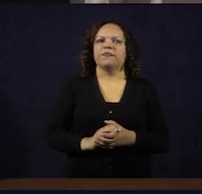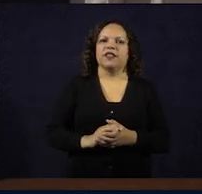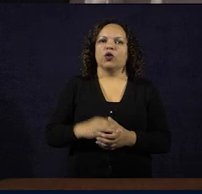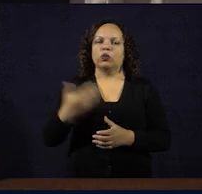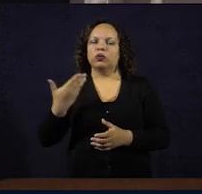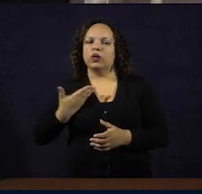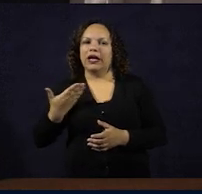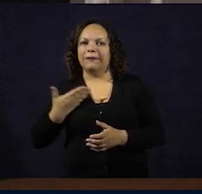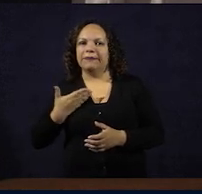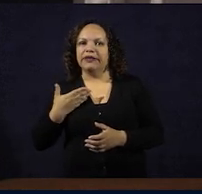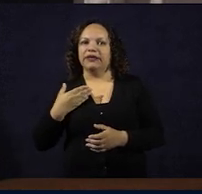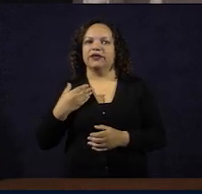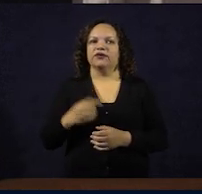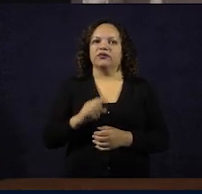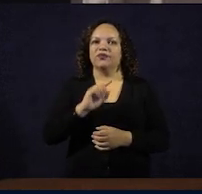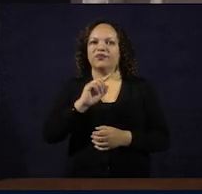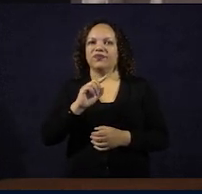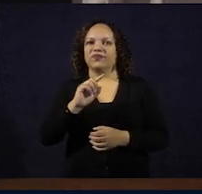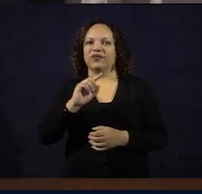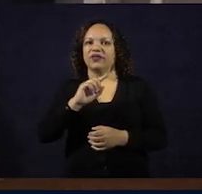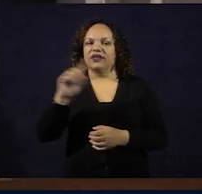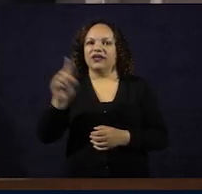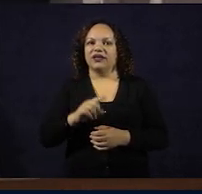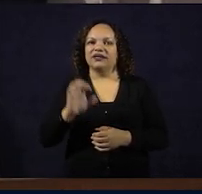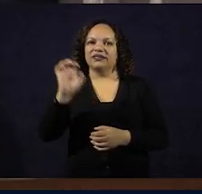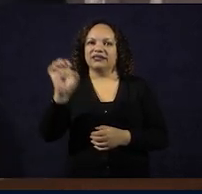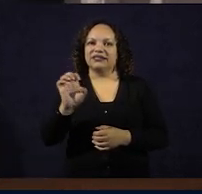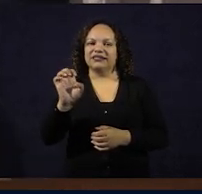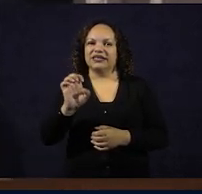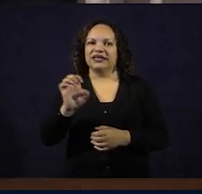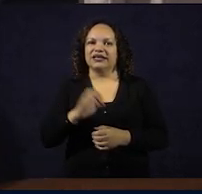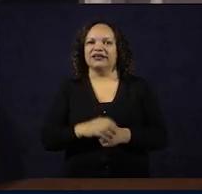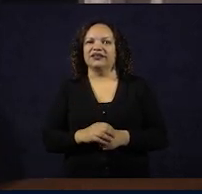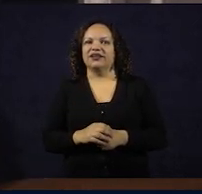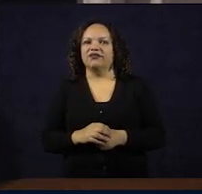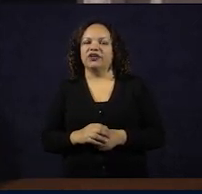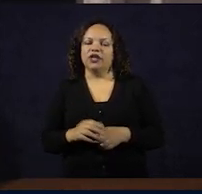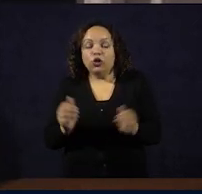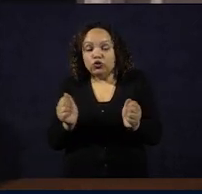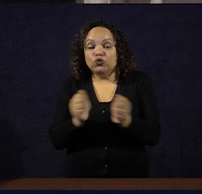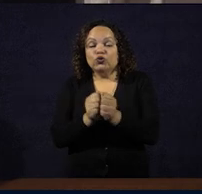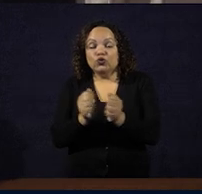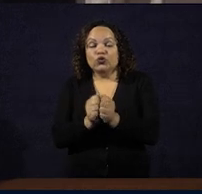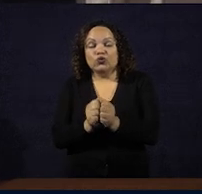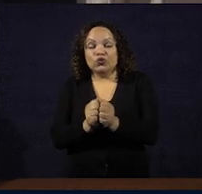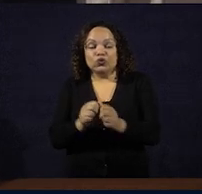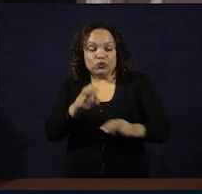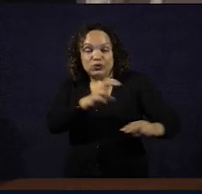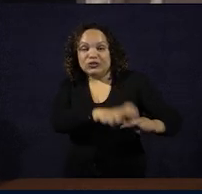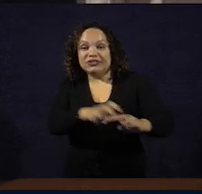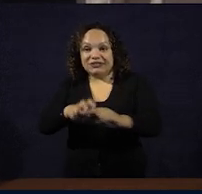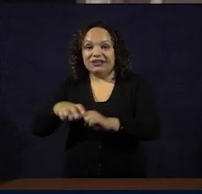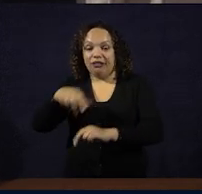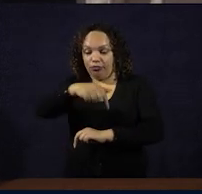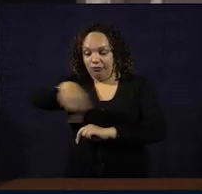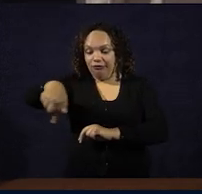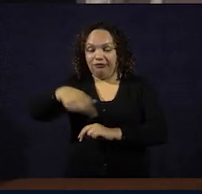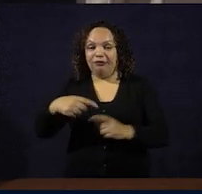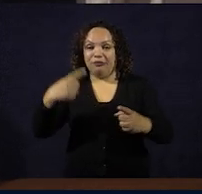é que é um Se Deus quiser vai estar senão no ano que vem no outro já vai estar aqui nesse painel aqui né e